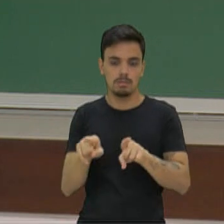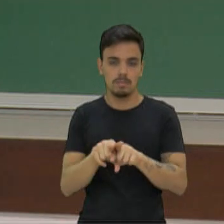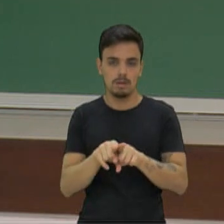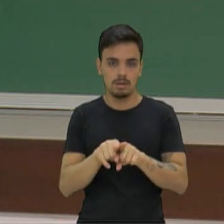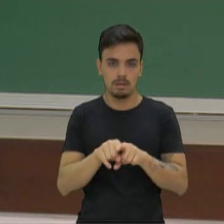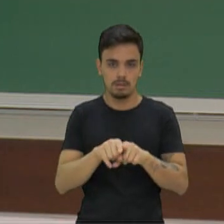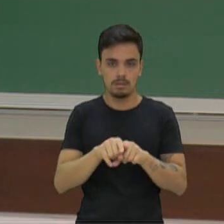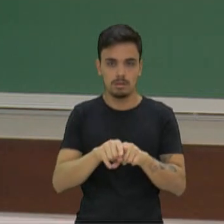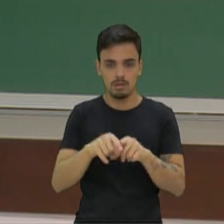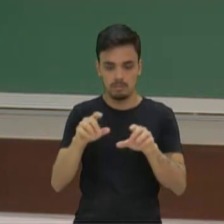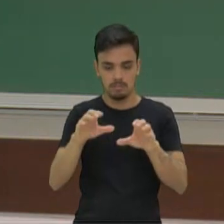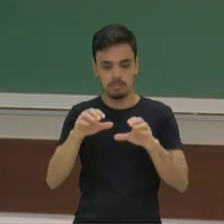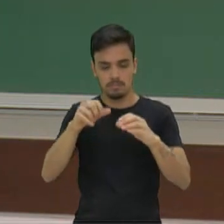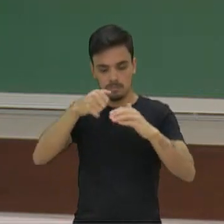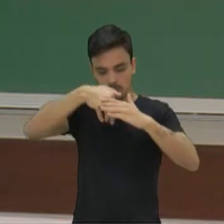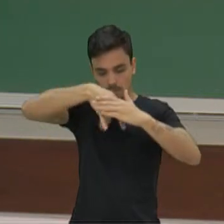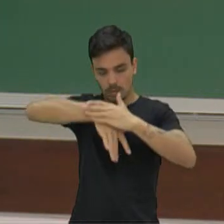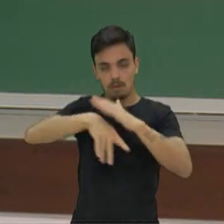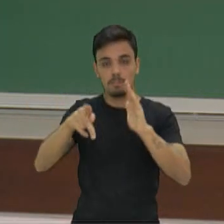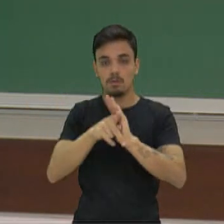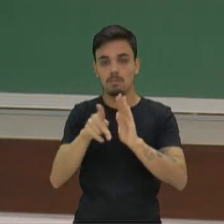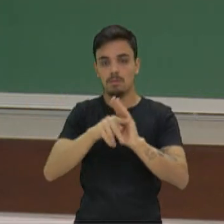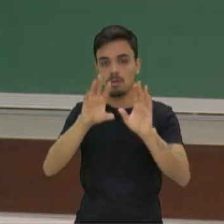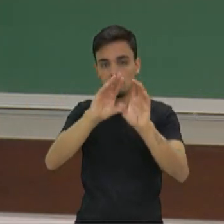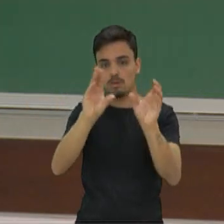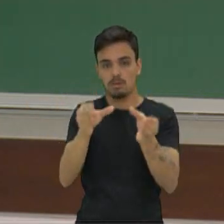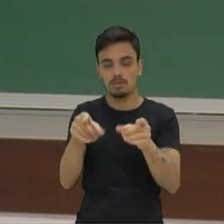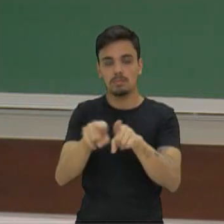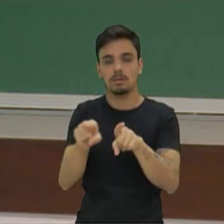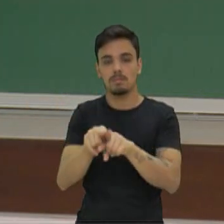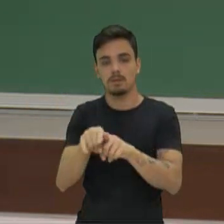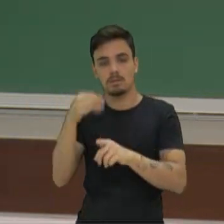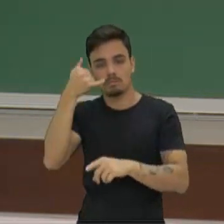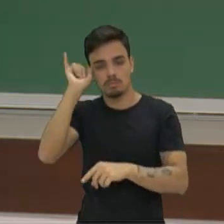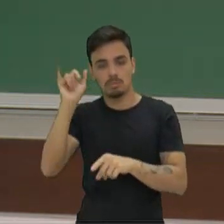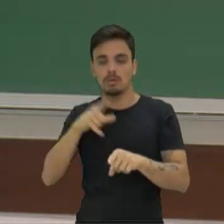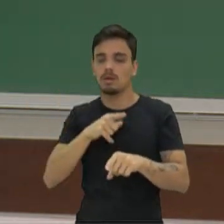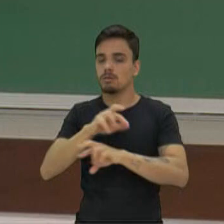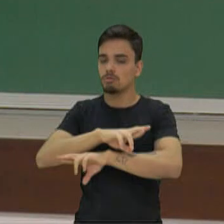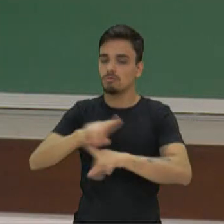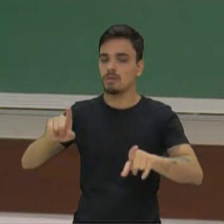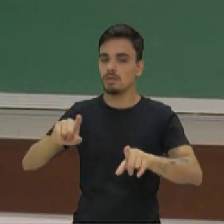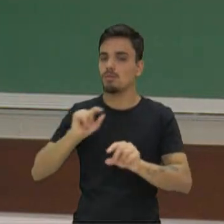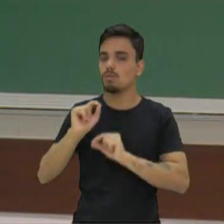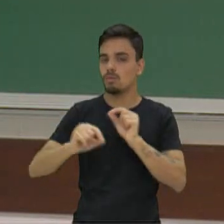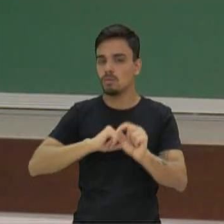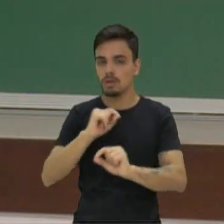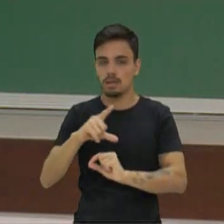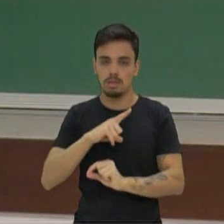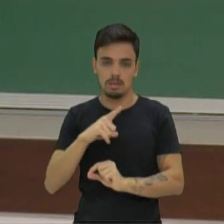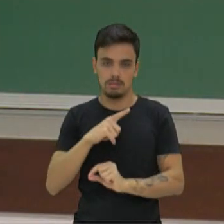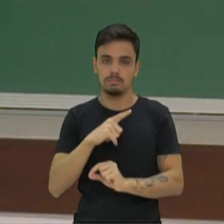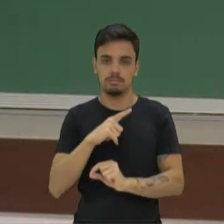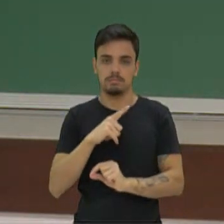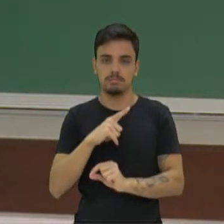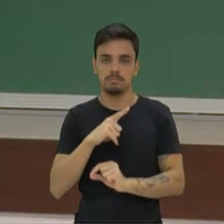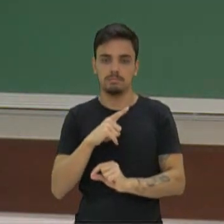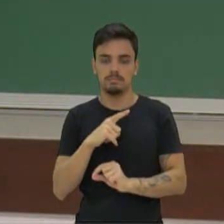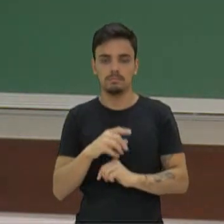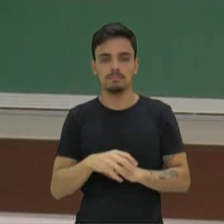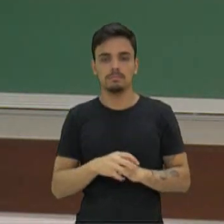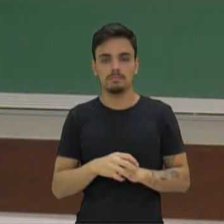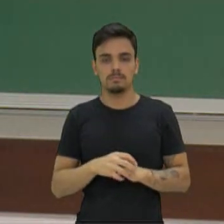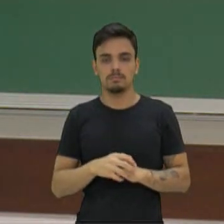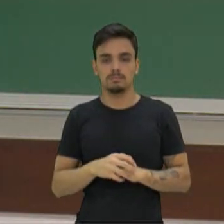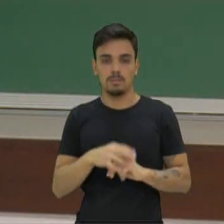algodão tem outra raiz com outra profundidade e a soja tem outra. Isso faz com que exista